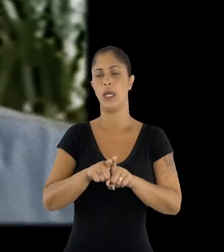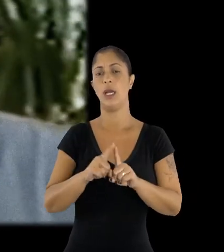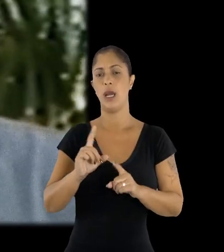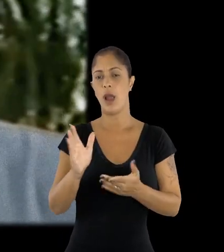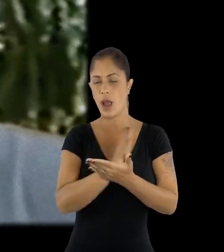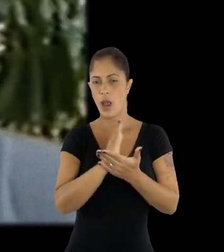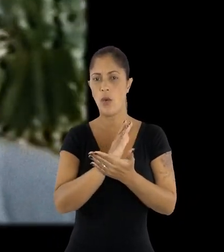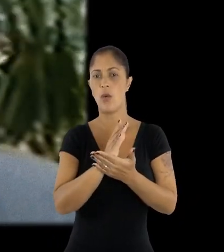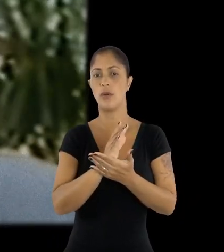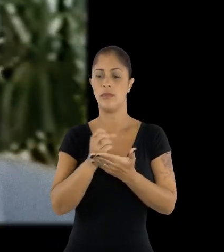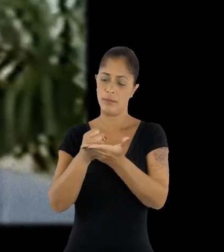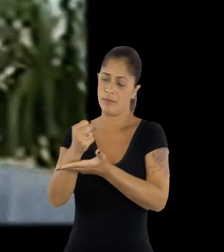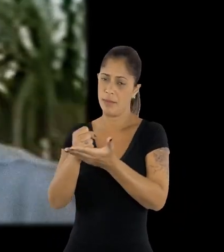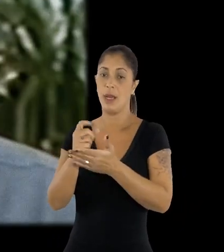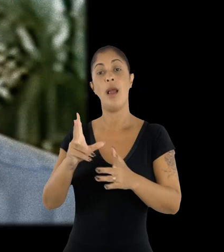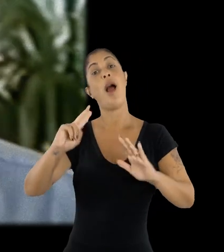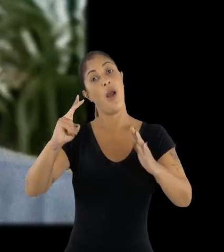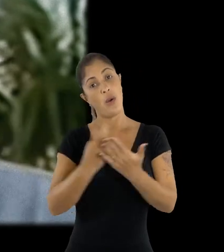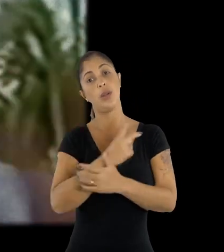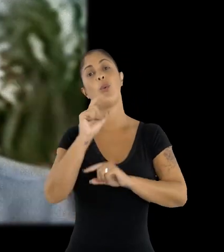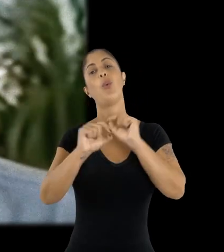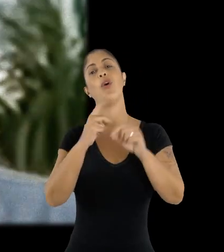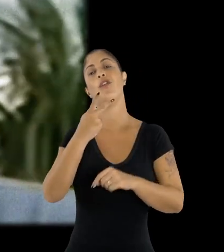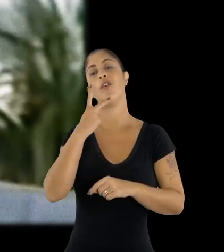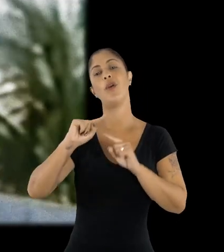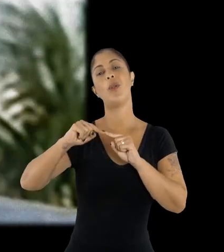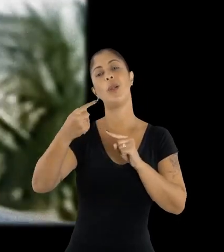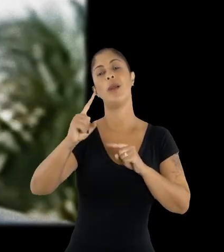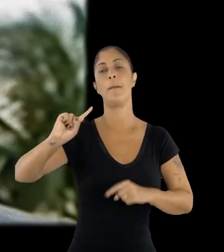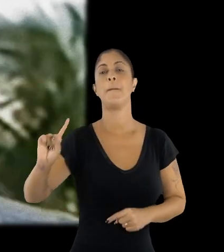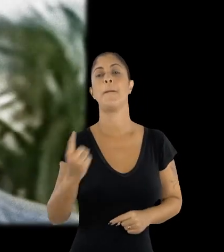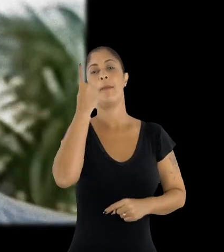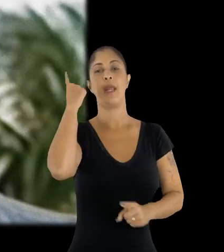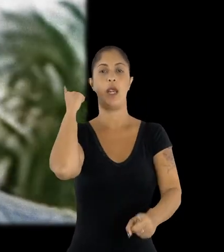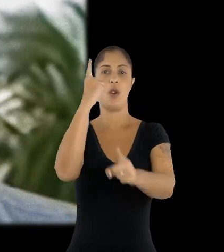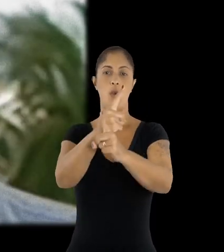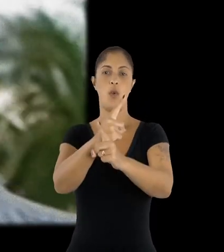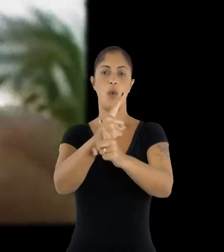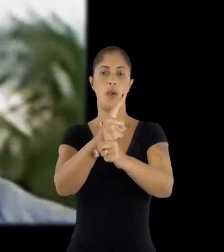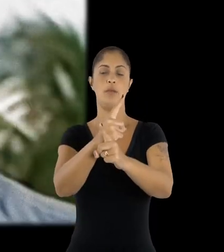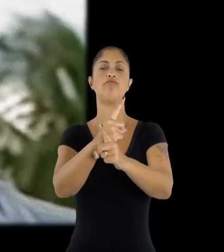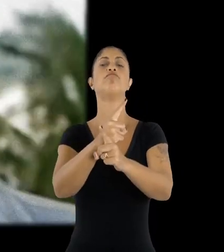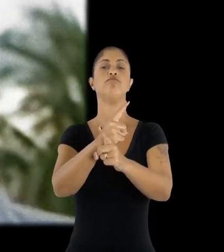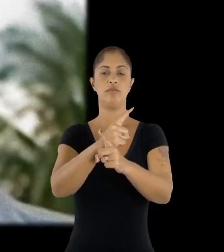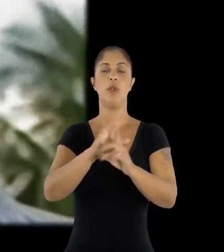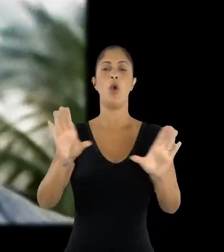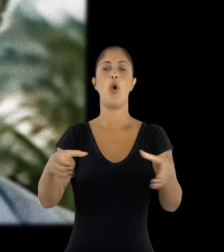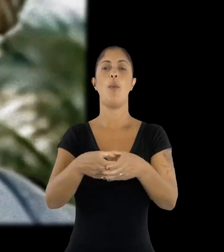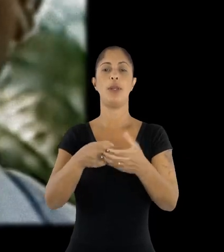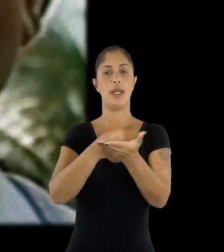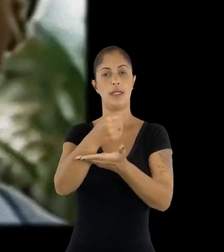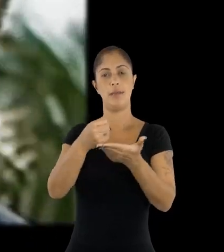alguns apenas elementos das bases. E ali se realizou o que se chamou depois primeiro encontro intereclesial